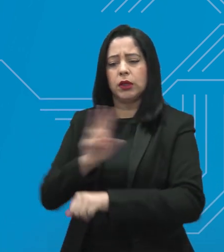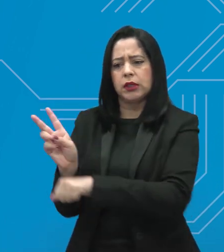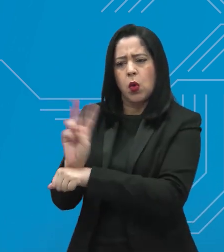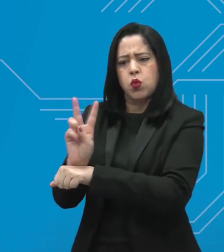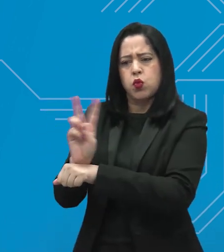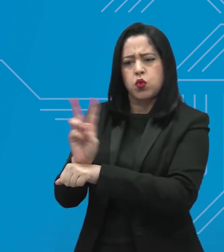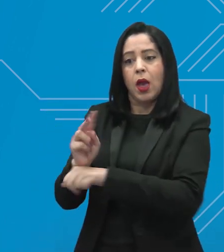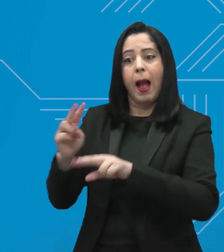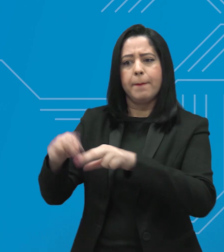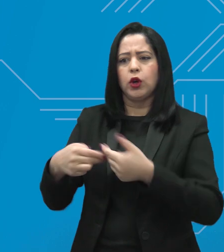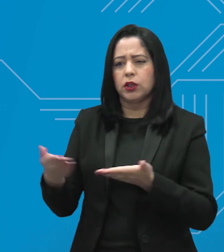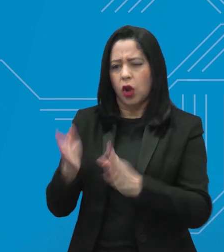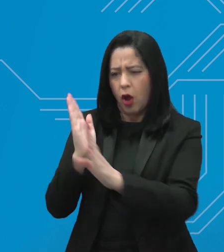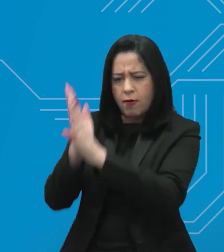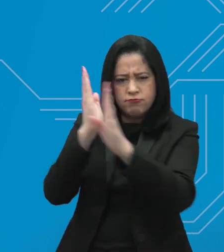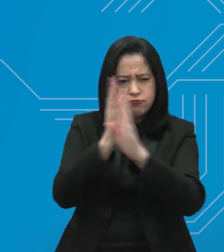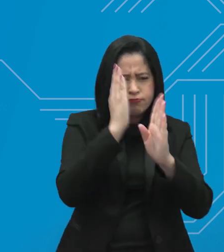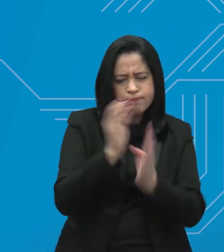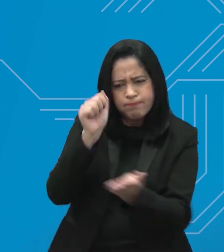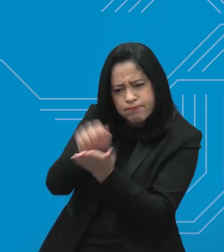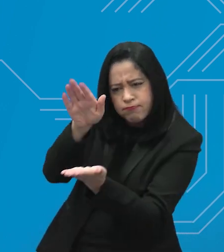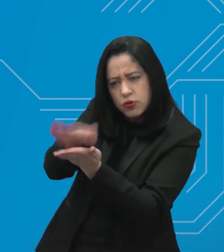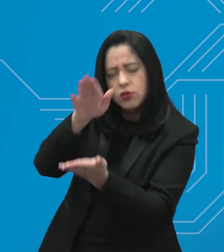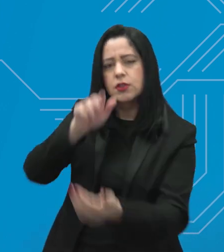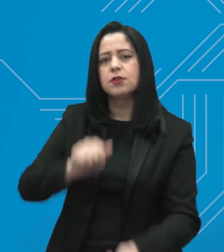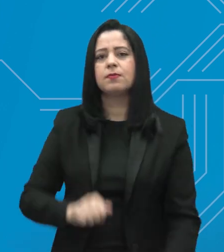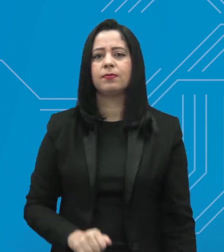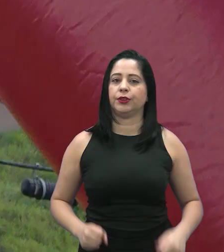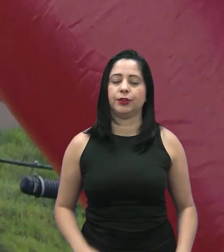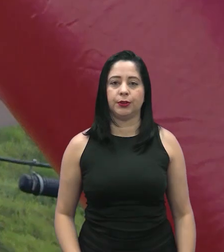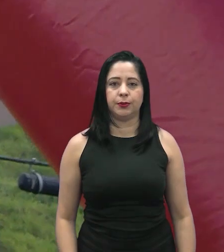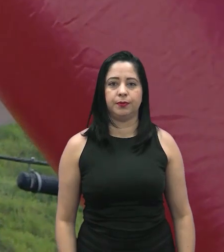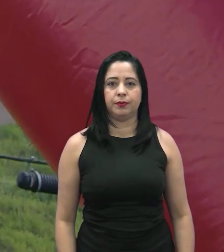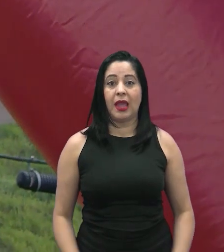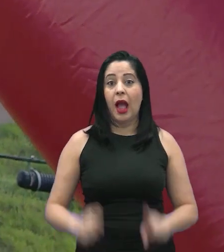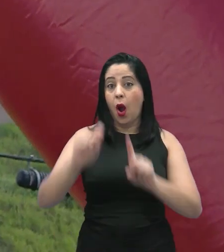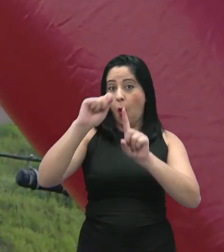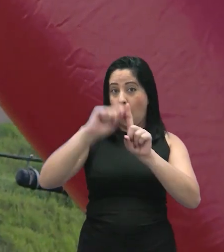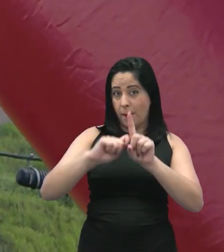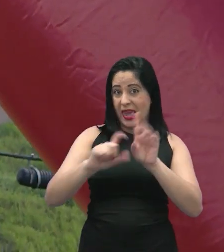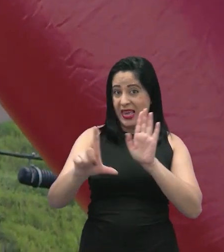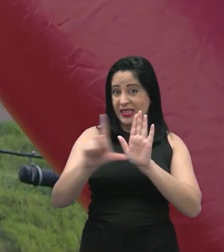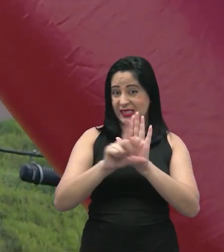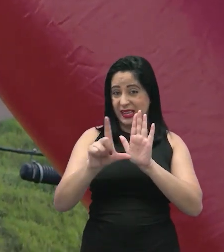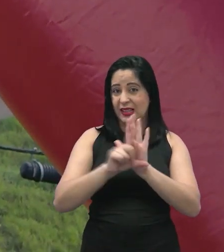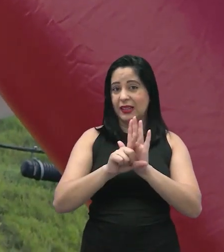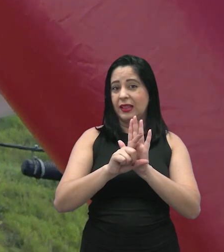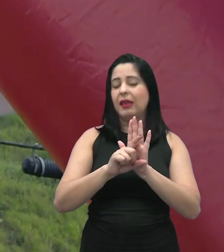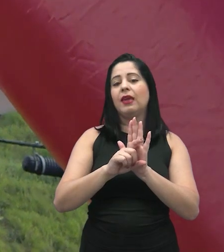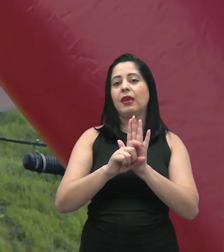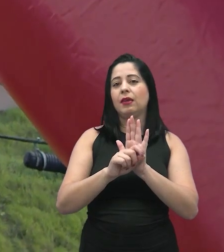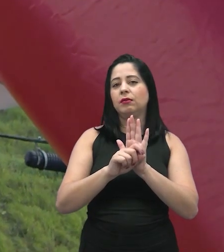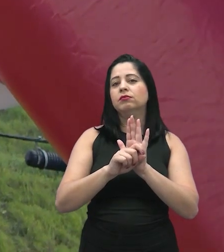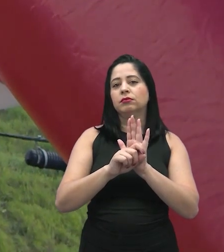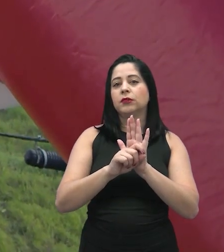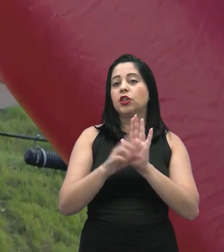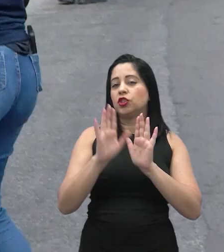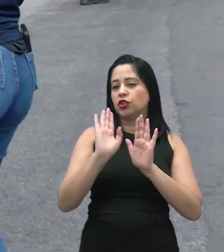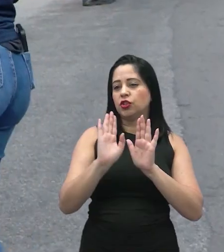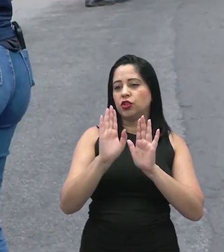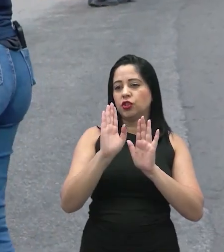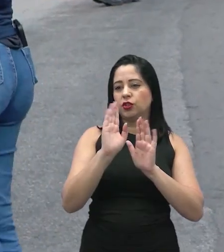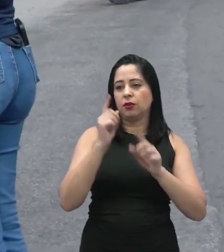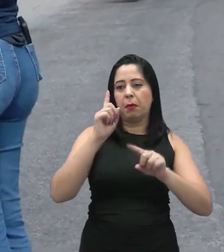na fiscalização são algumas das razões para a alta. Neste mês, a Lei Seca completa 17